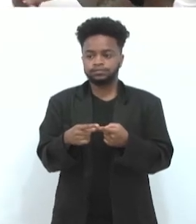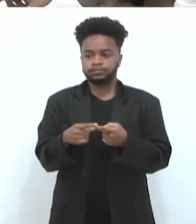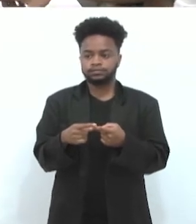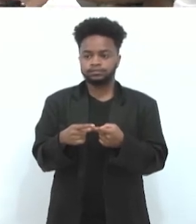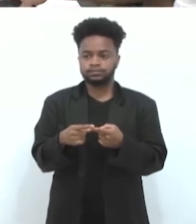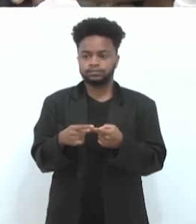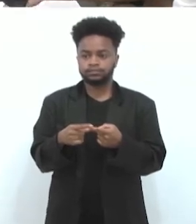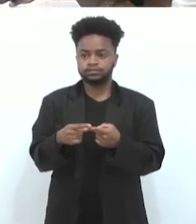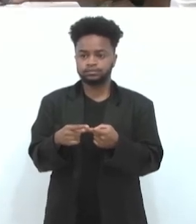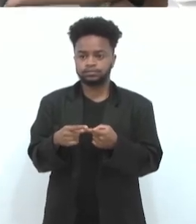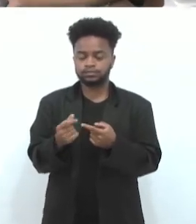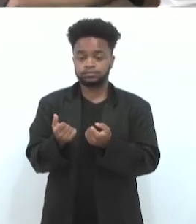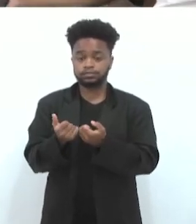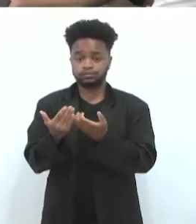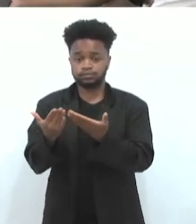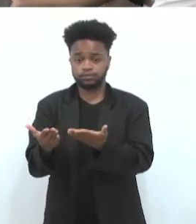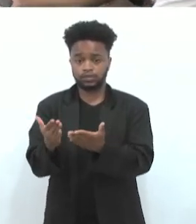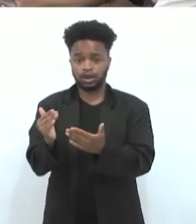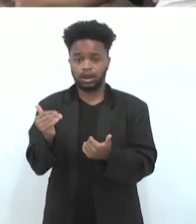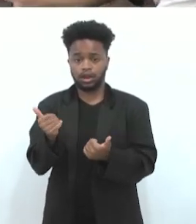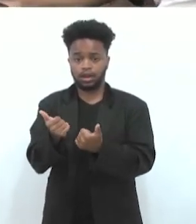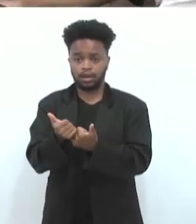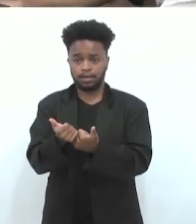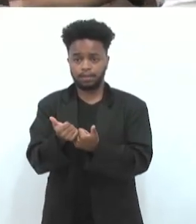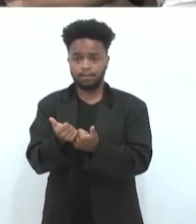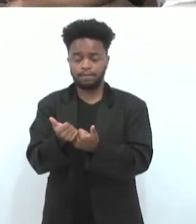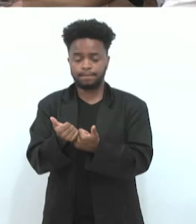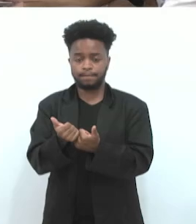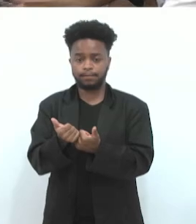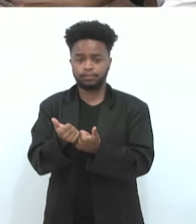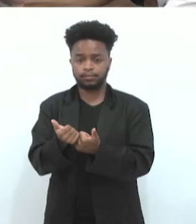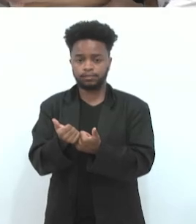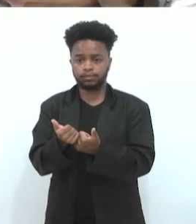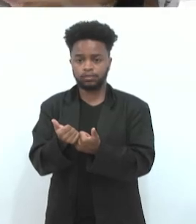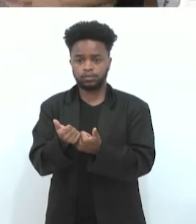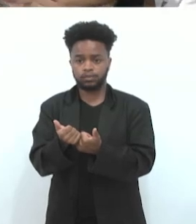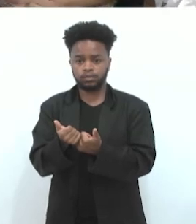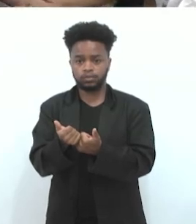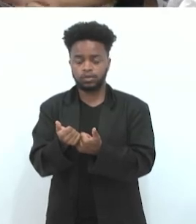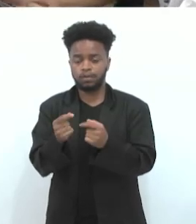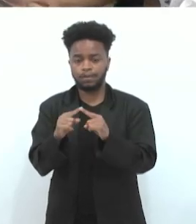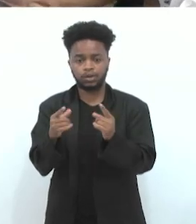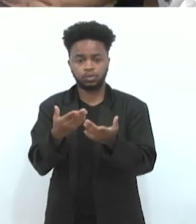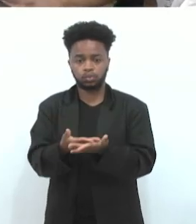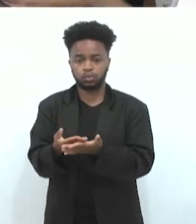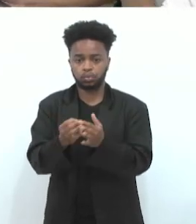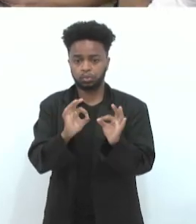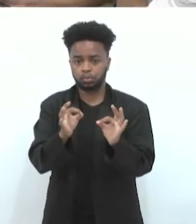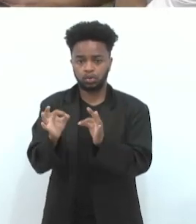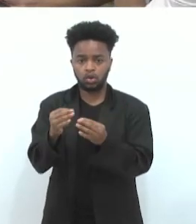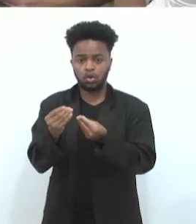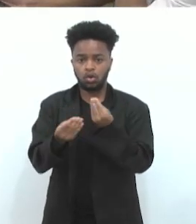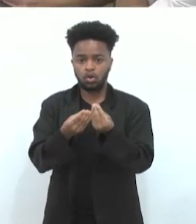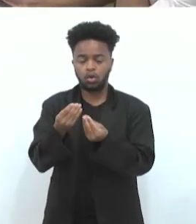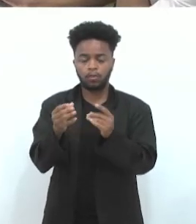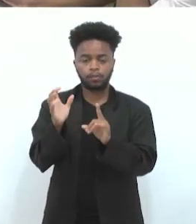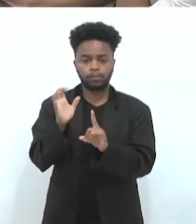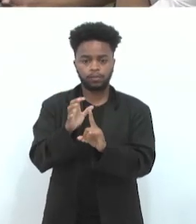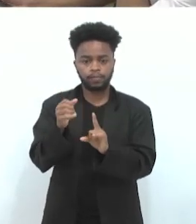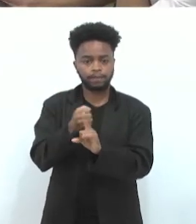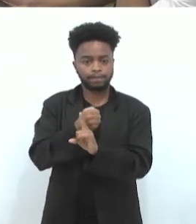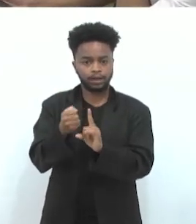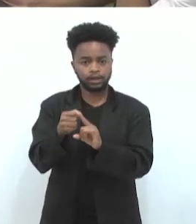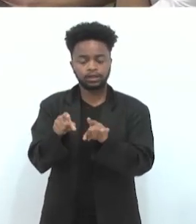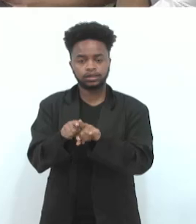Concordo. Benefício fiscal sem o estudo de impacto, o que fere